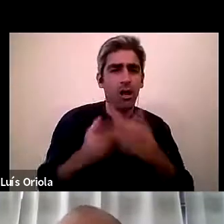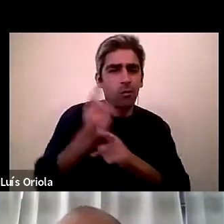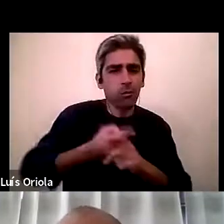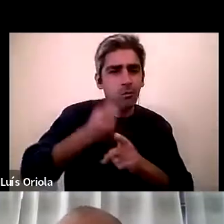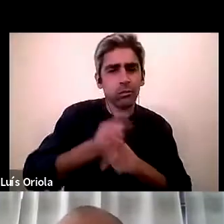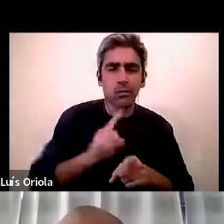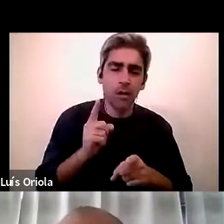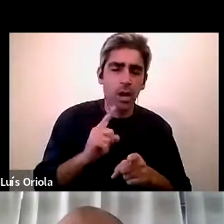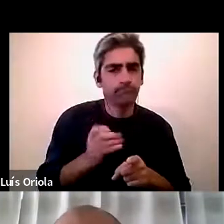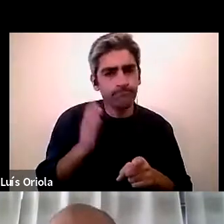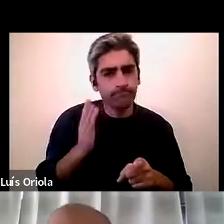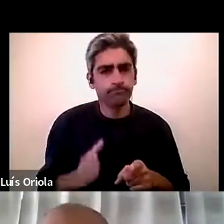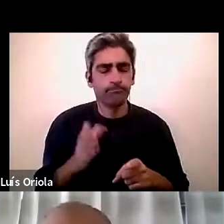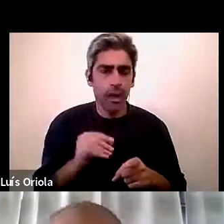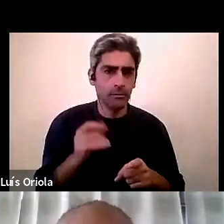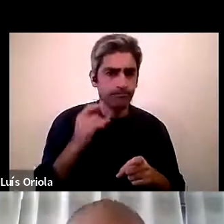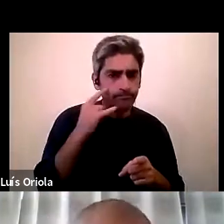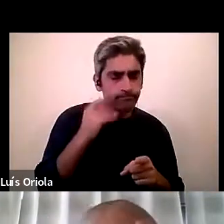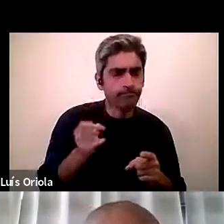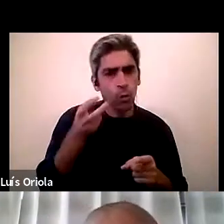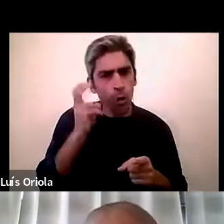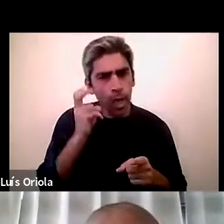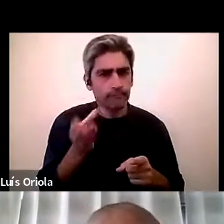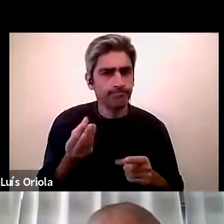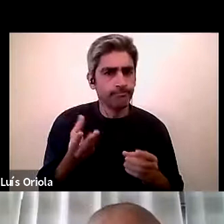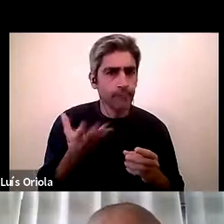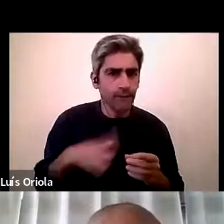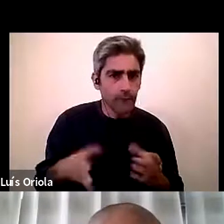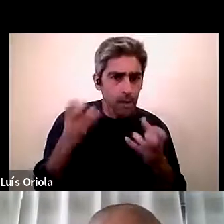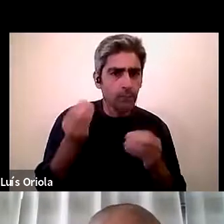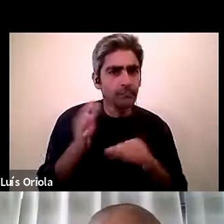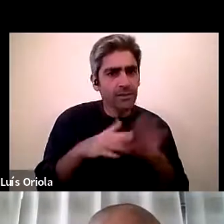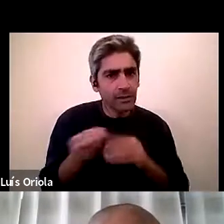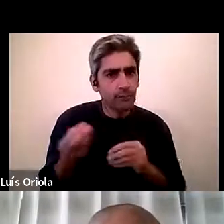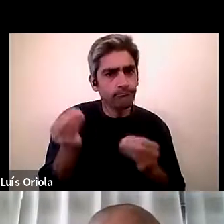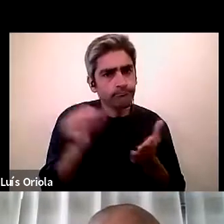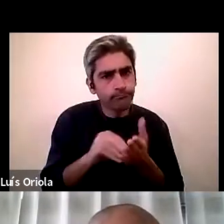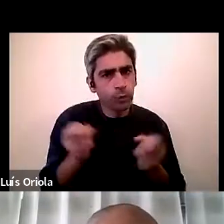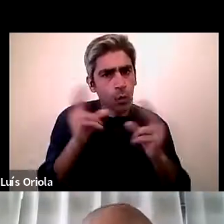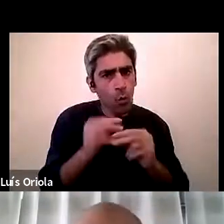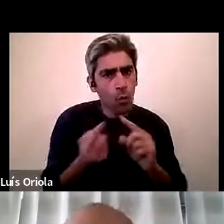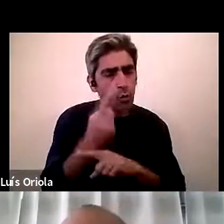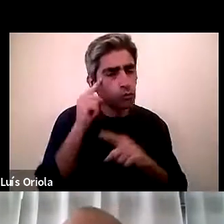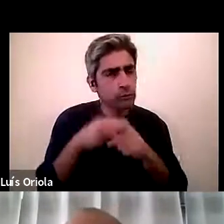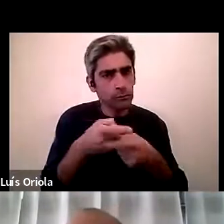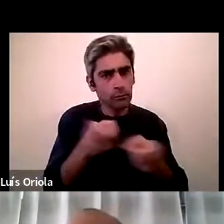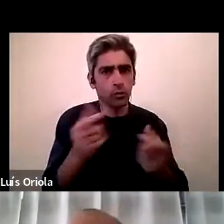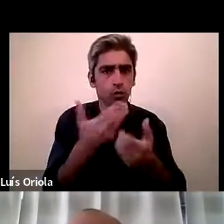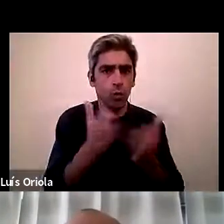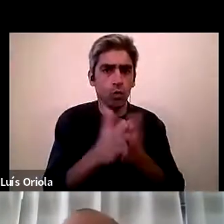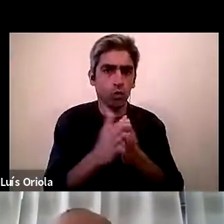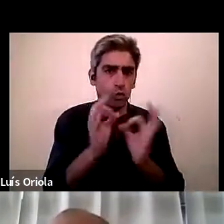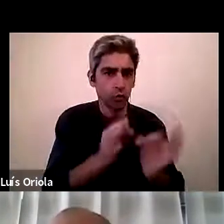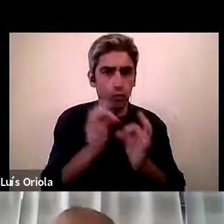mais intransigente, mais arrojada, mais corajosa, isto sempre em prol de quem? Daqueles que servimos. Muito